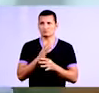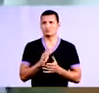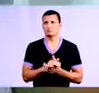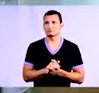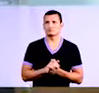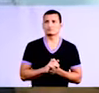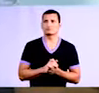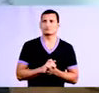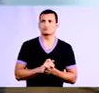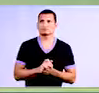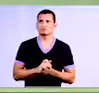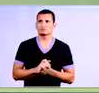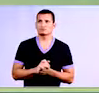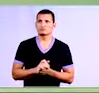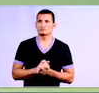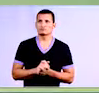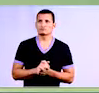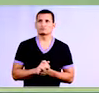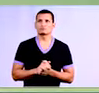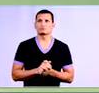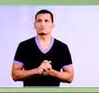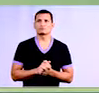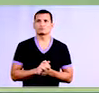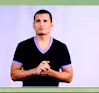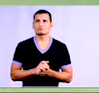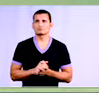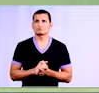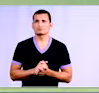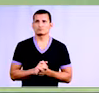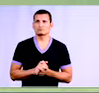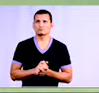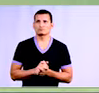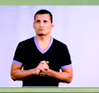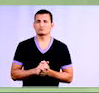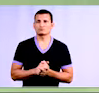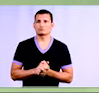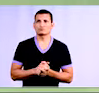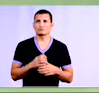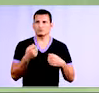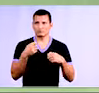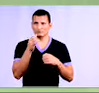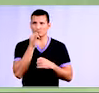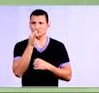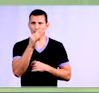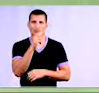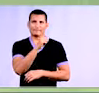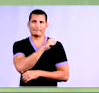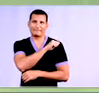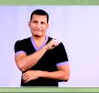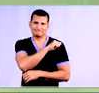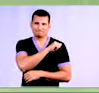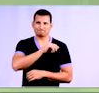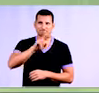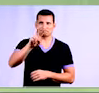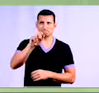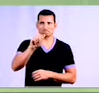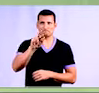professor JB, da nossa teleaula, devemos dizer ao aluno que uma